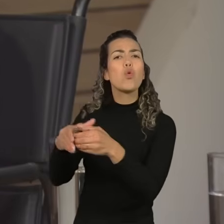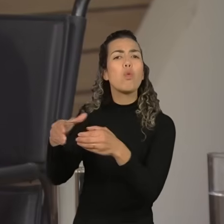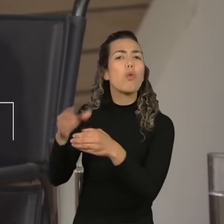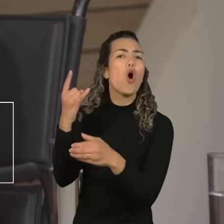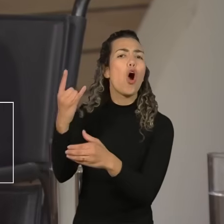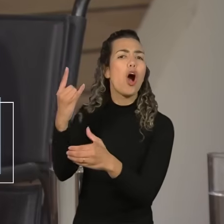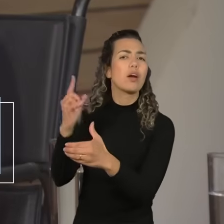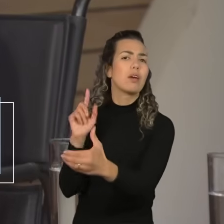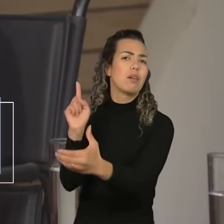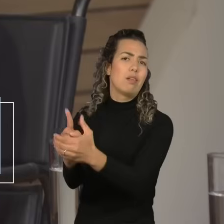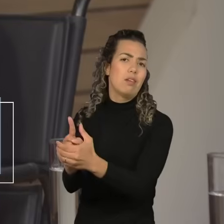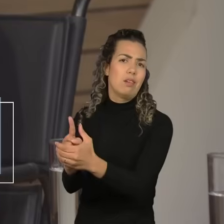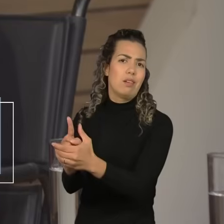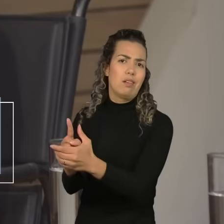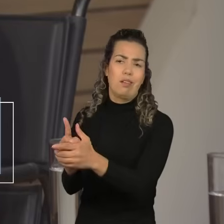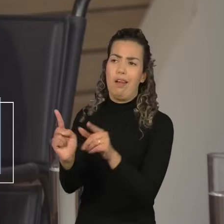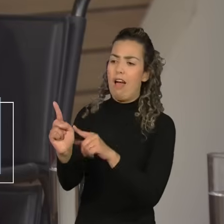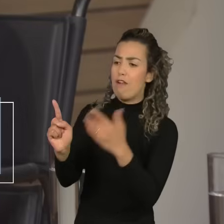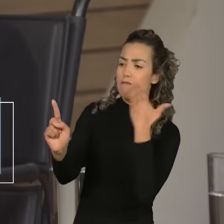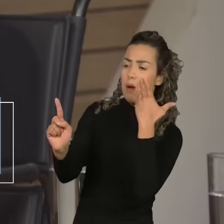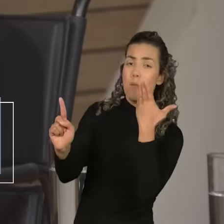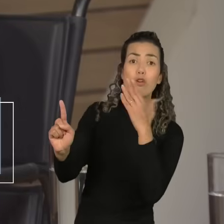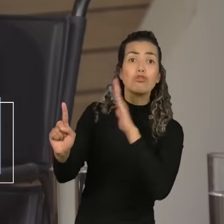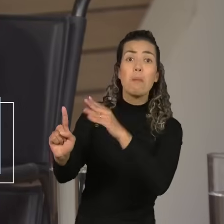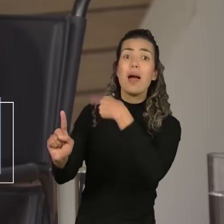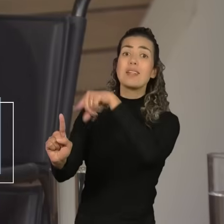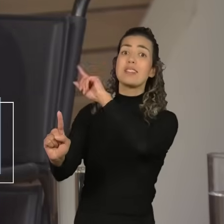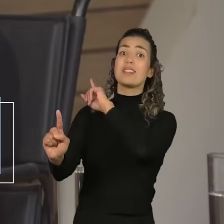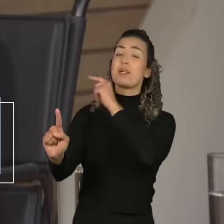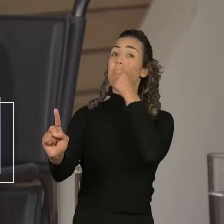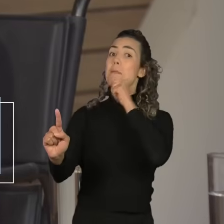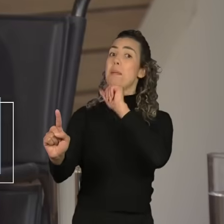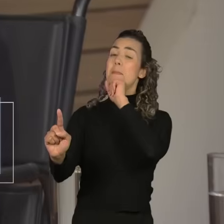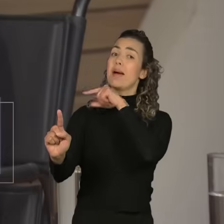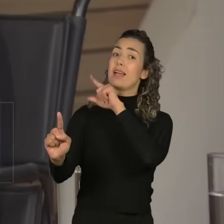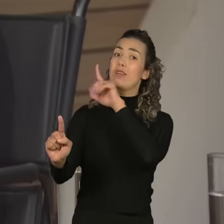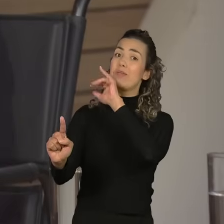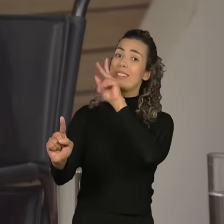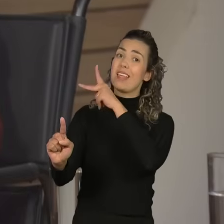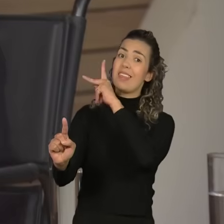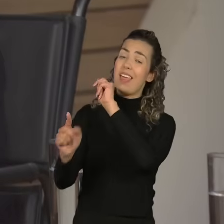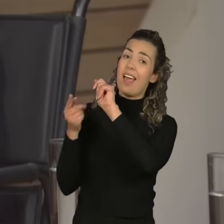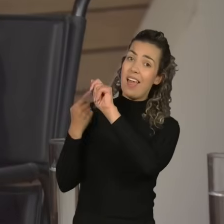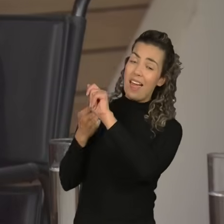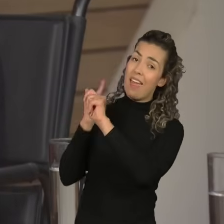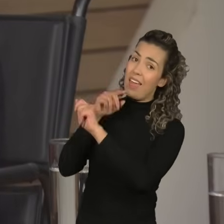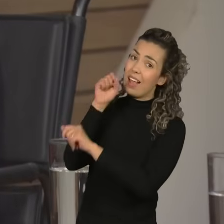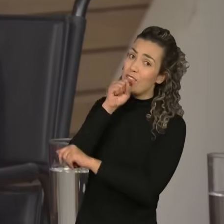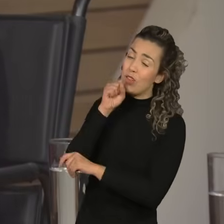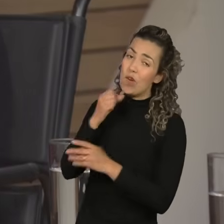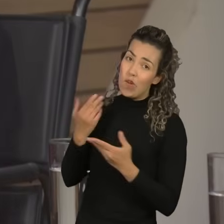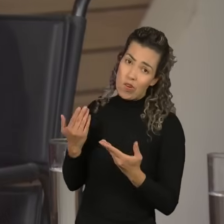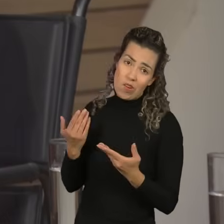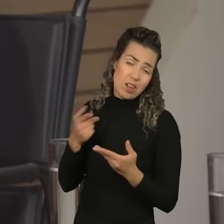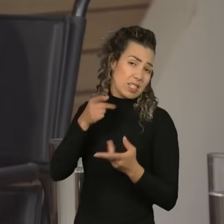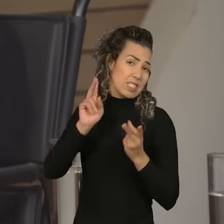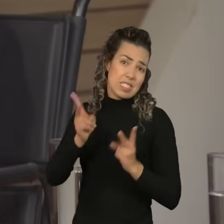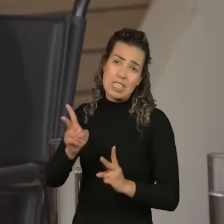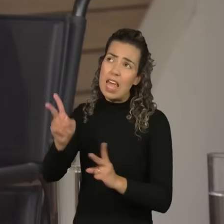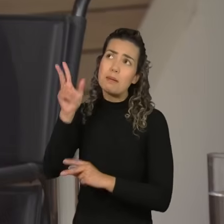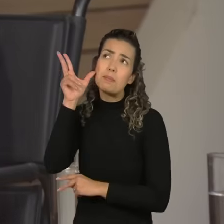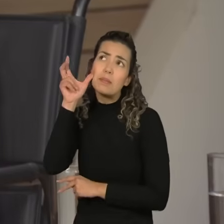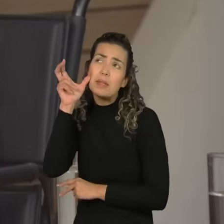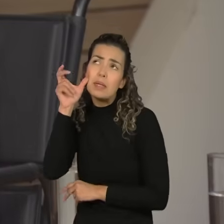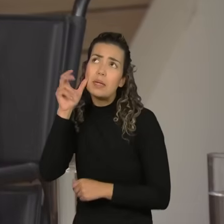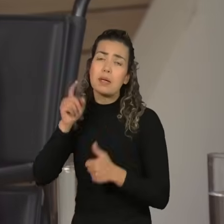rock. Mas tem que lembrar que o Cazuza é filho da Lucinha Araújo, que era uma cantora. Então, que ele, na vitrola dele, ele ouvia Lupicínio,